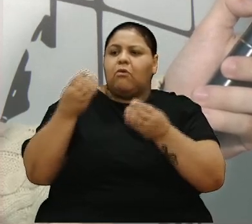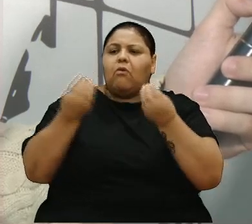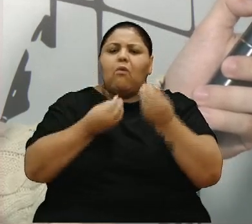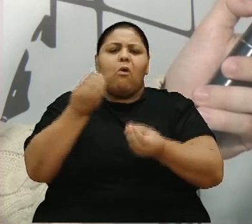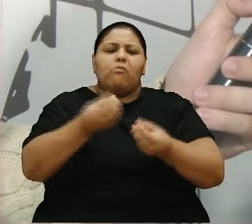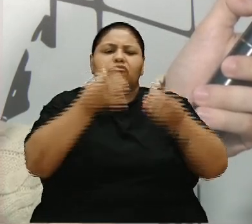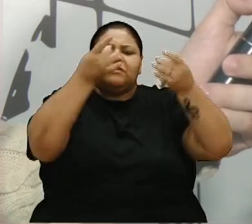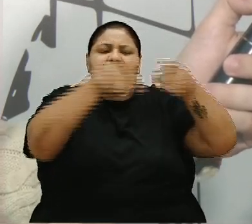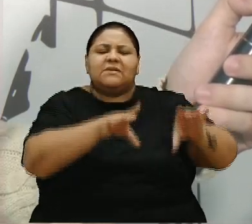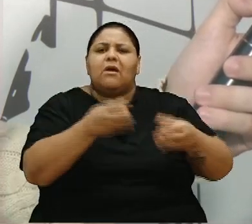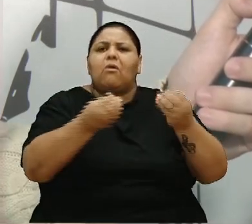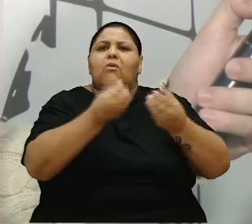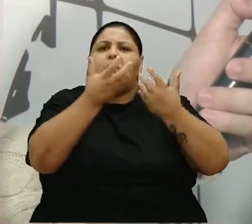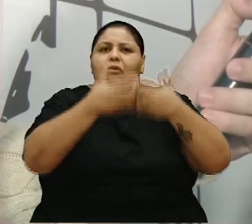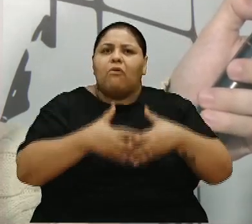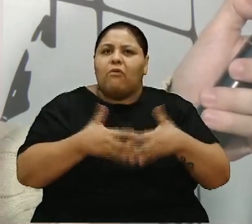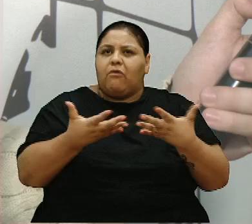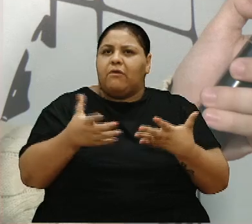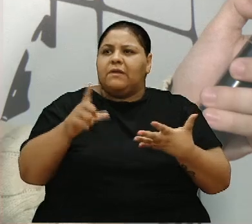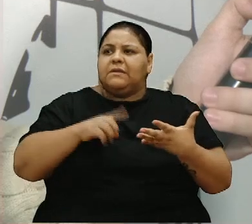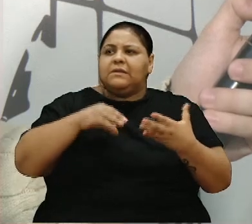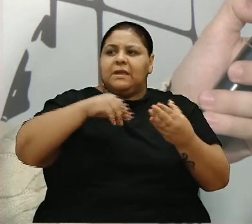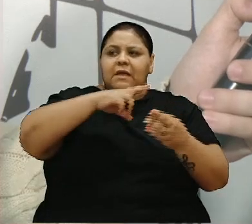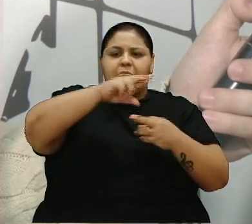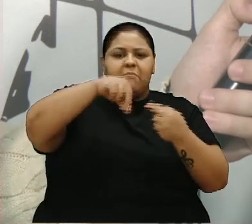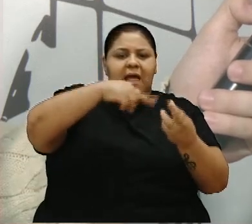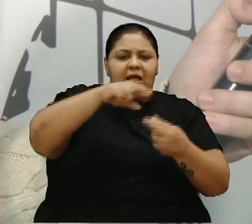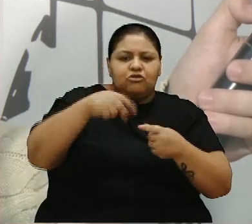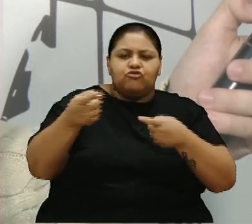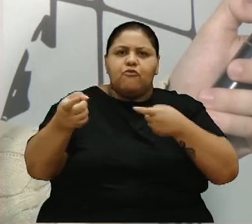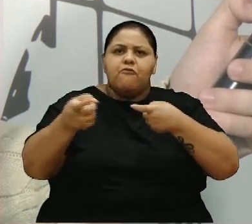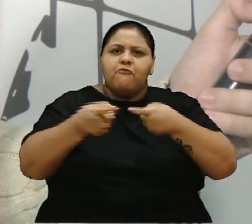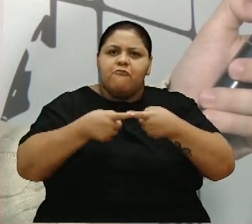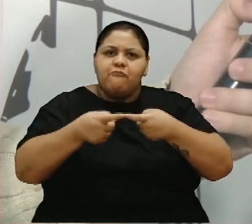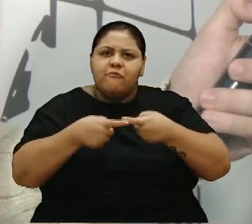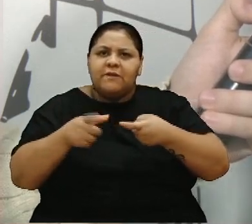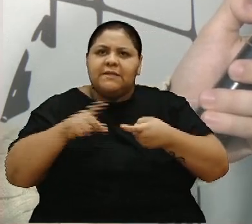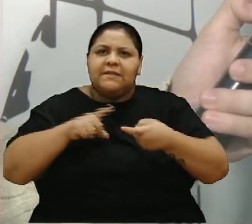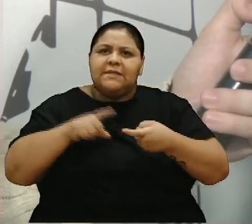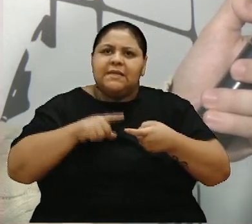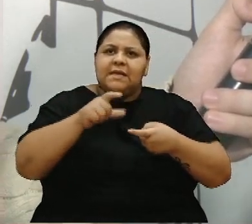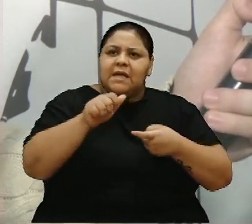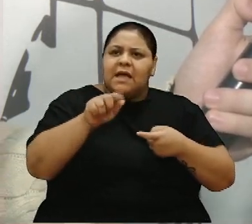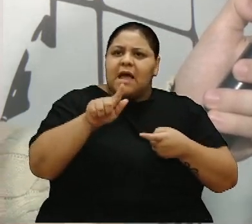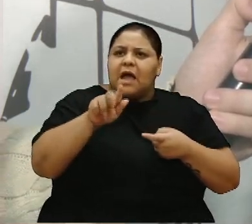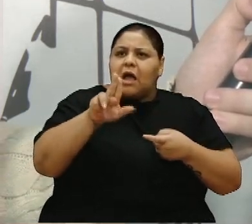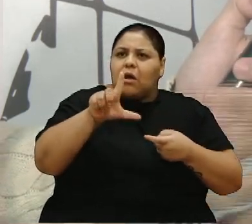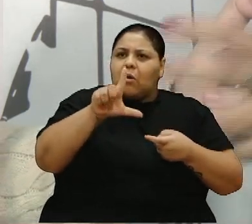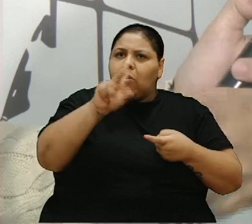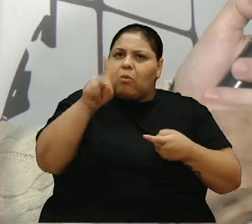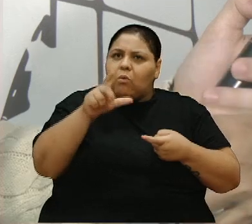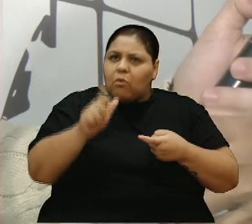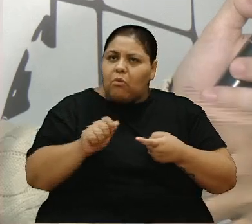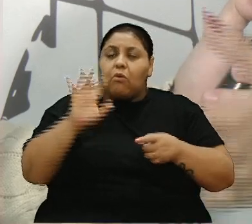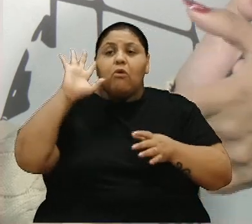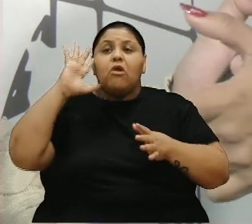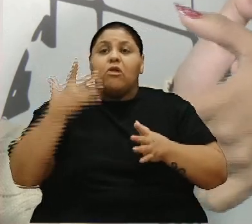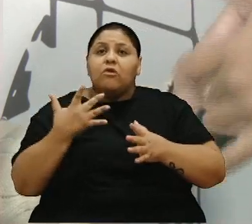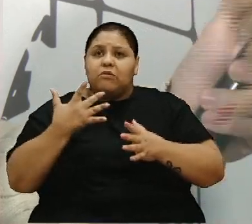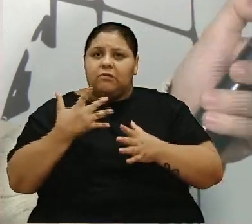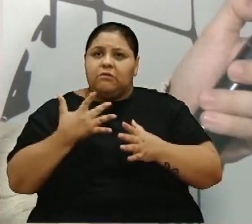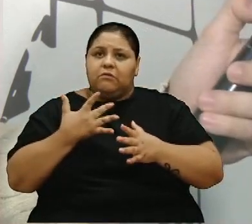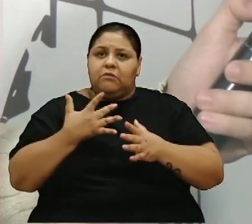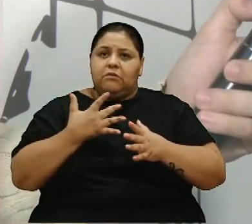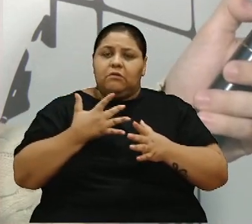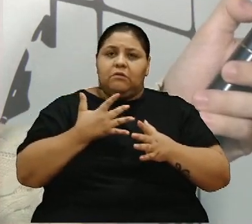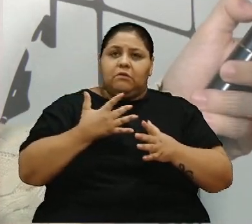Como funciona? A gente está falando de um material que tem plástico, que tem vidro, que tem agulha, que tem uma série de questões. E aí eles resolveram fazer, eles